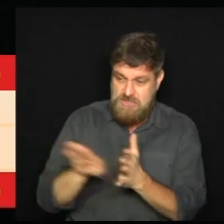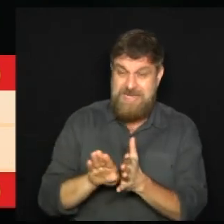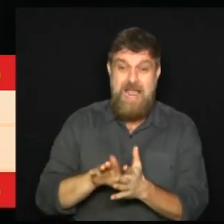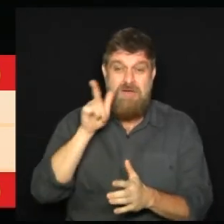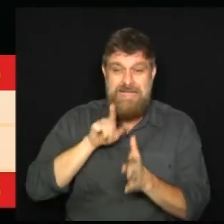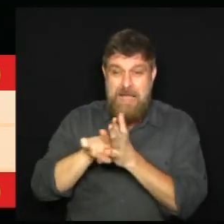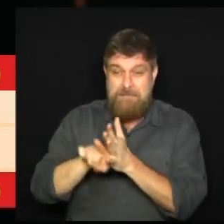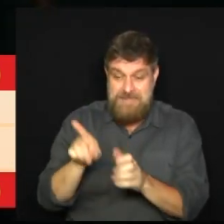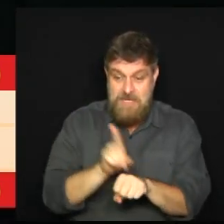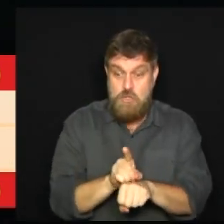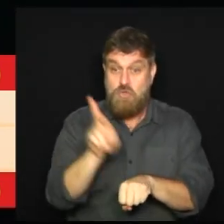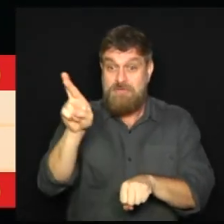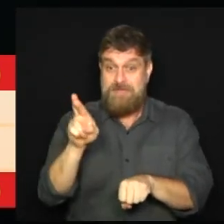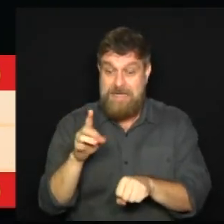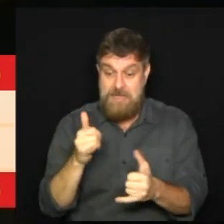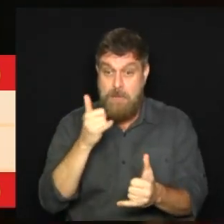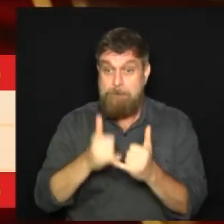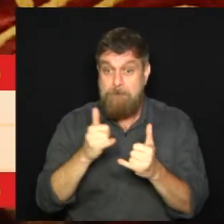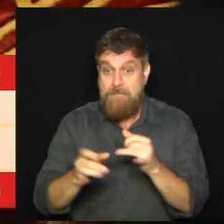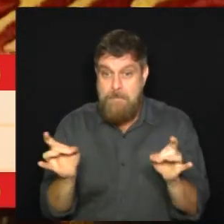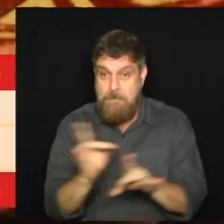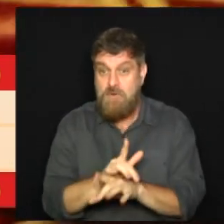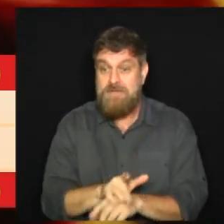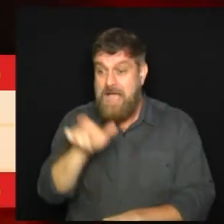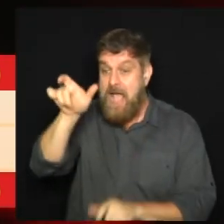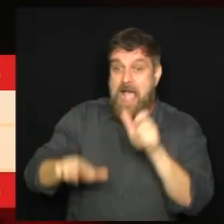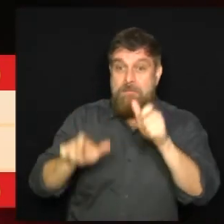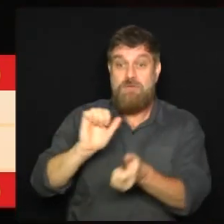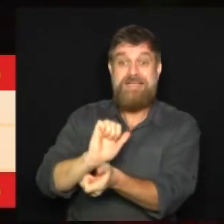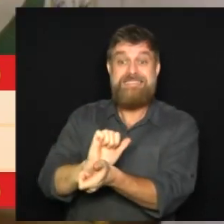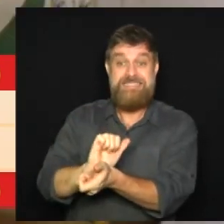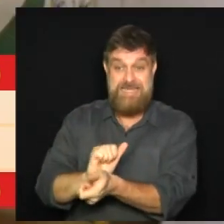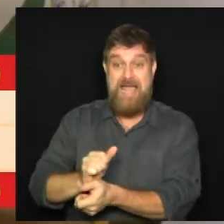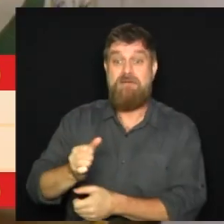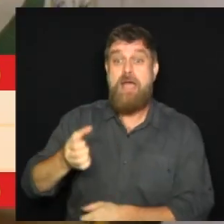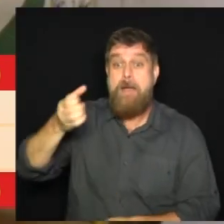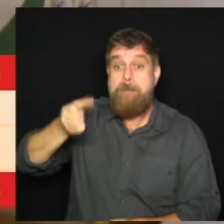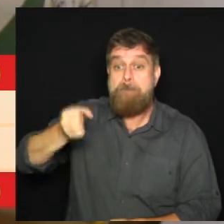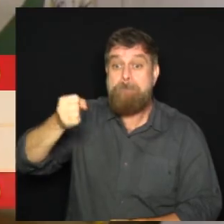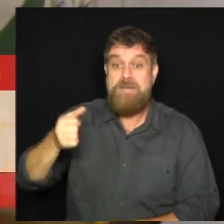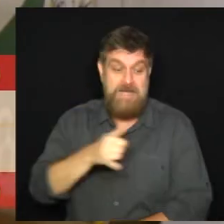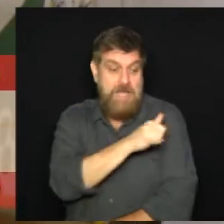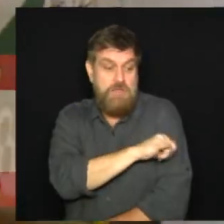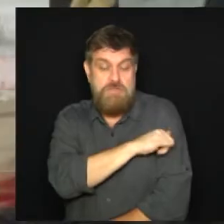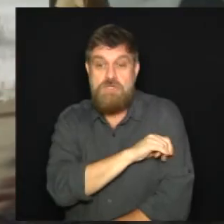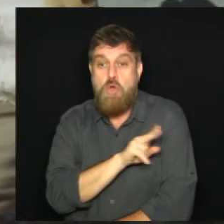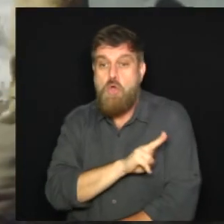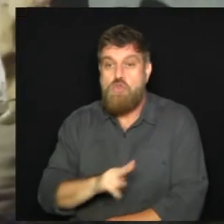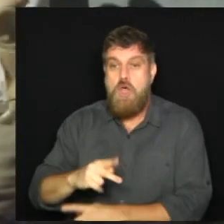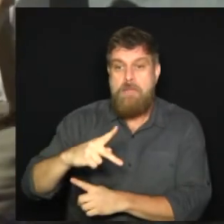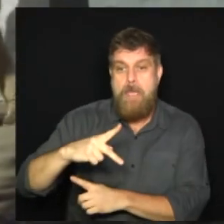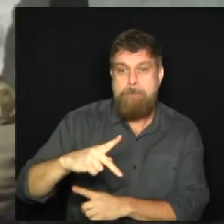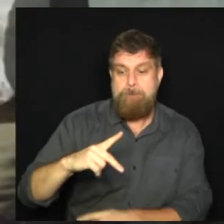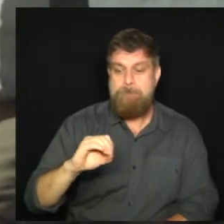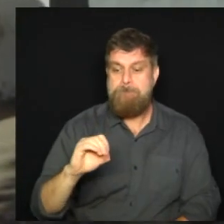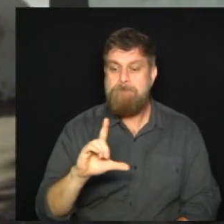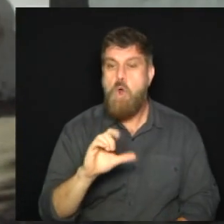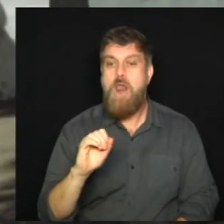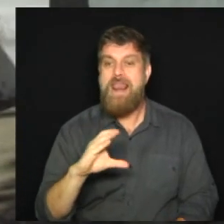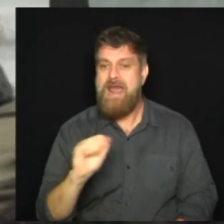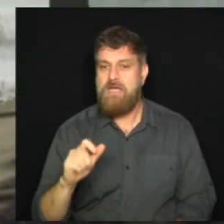lista de todos que baixaram o app. A minha irmã, ela baixou ele. Depois de meses de pesquisa, o jovem